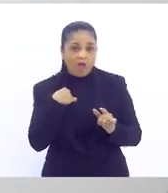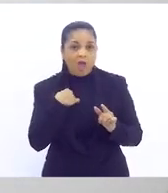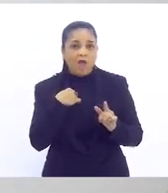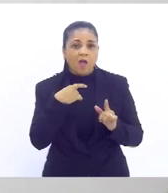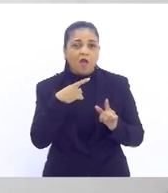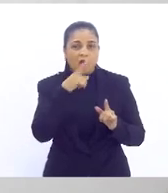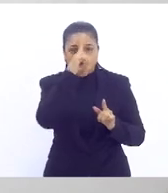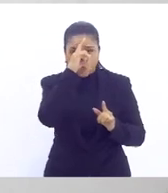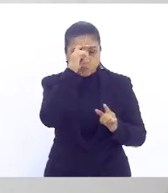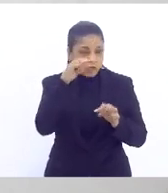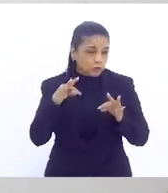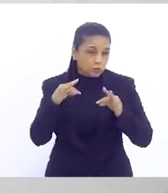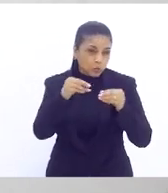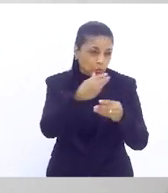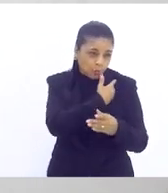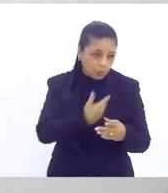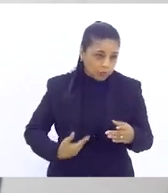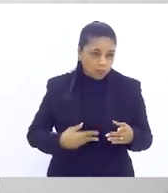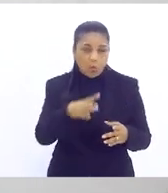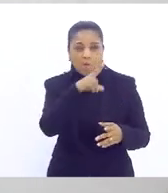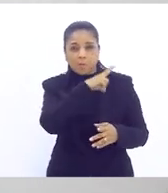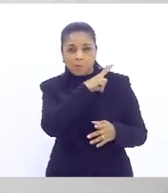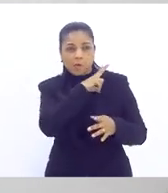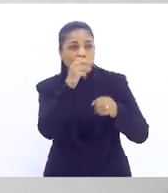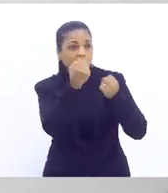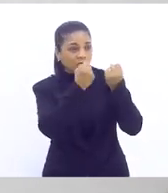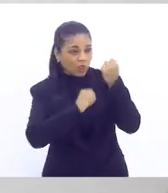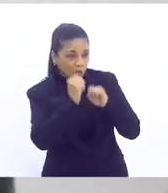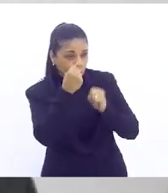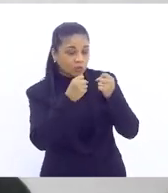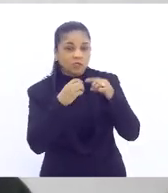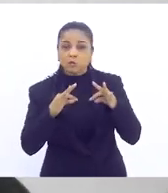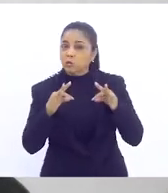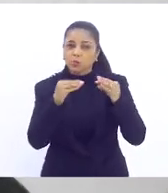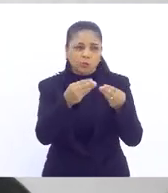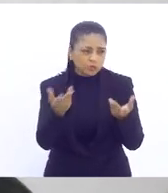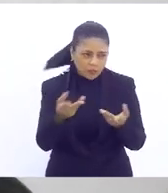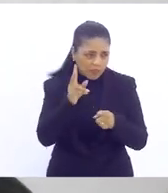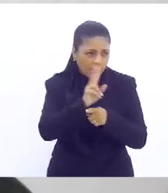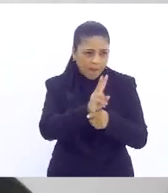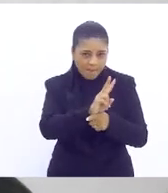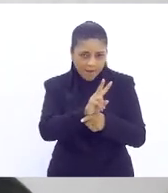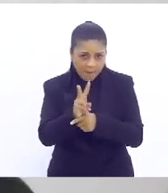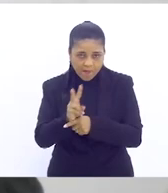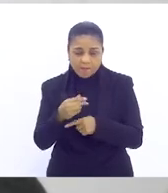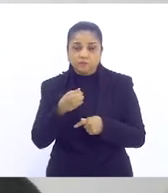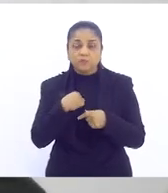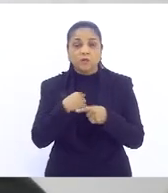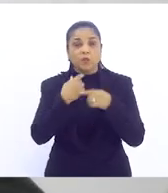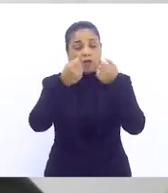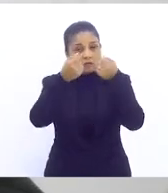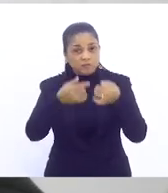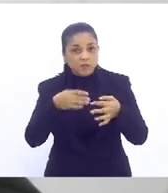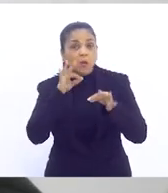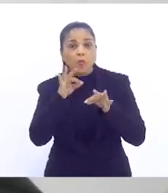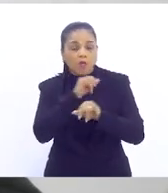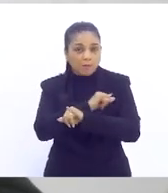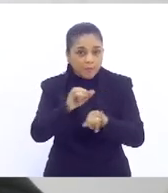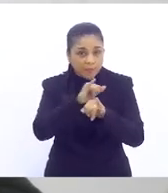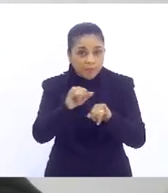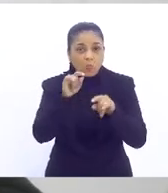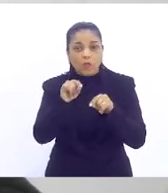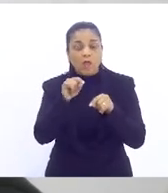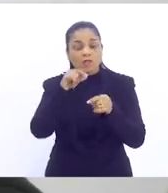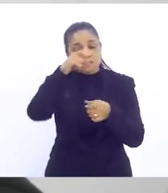todos os hospitais públicos privados indústrias um monte de coisa então o que eu quero dizer é que com isso a gente começou a